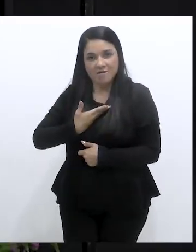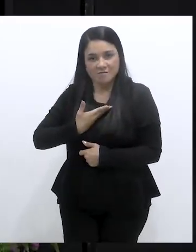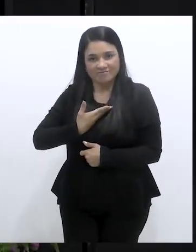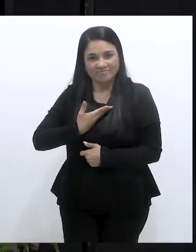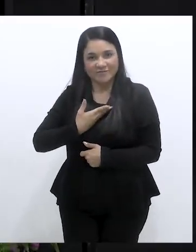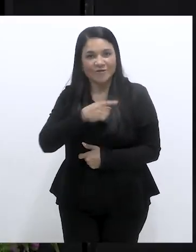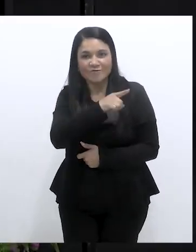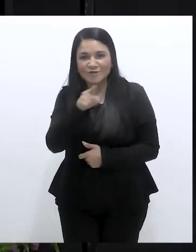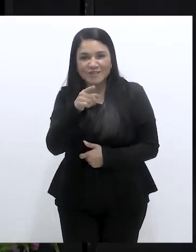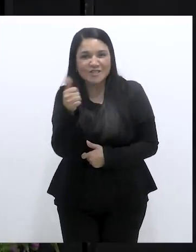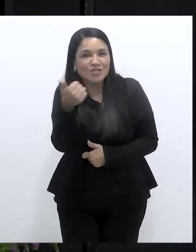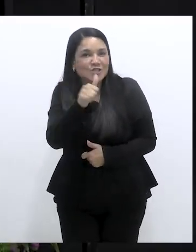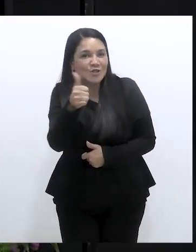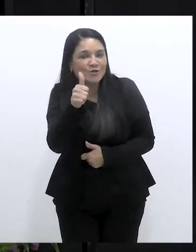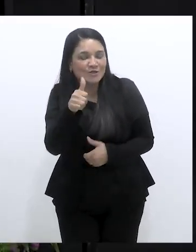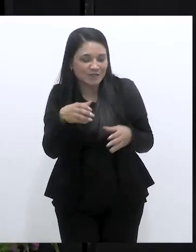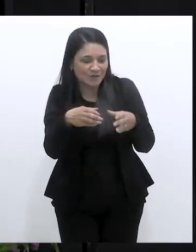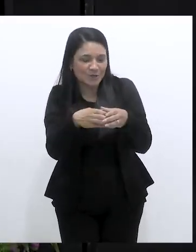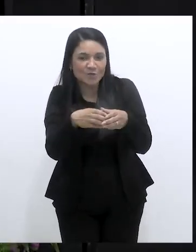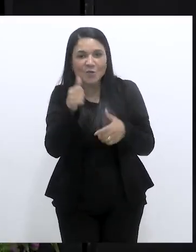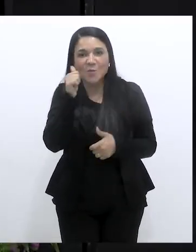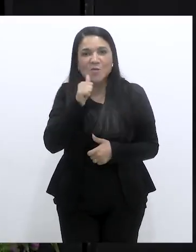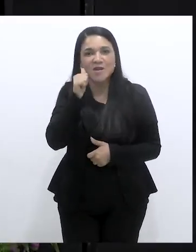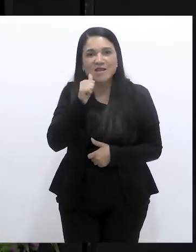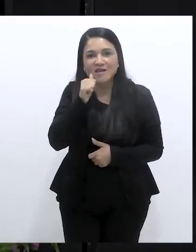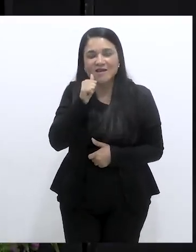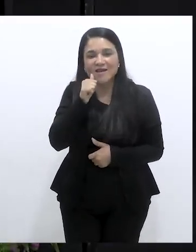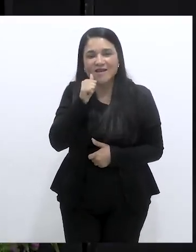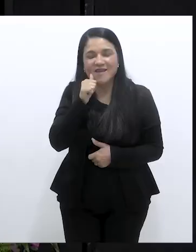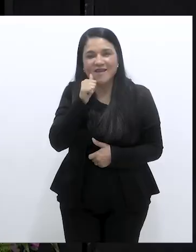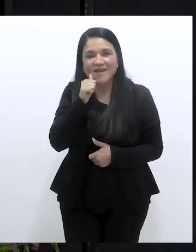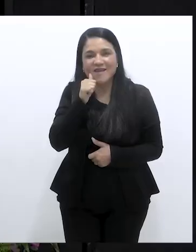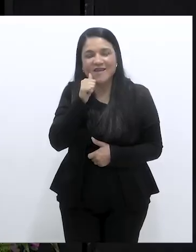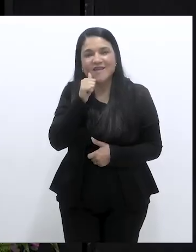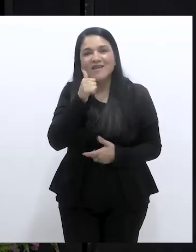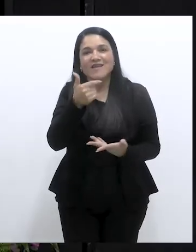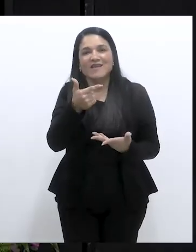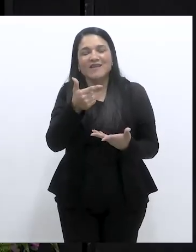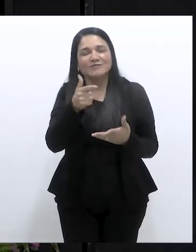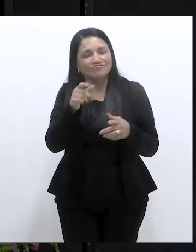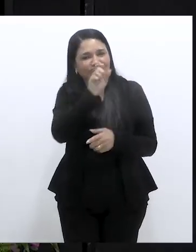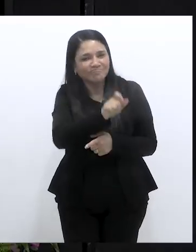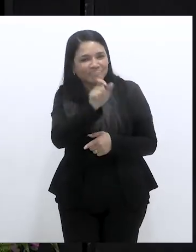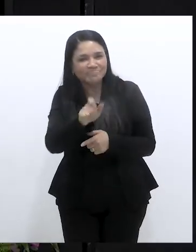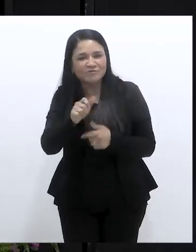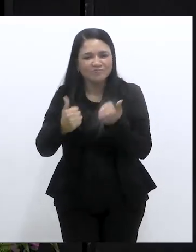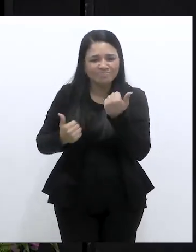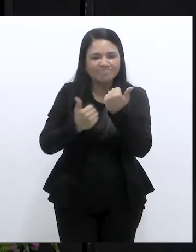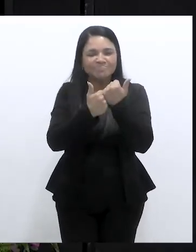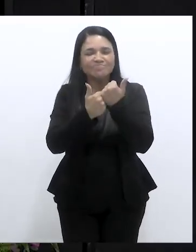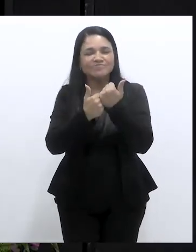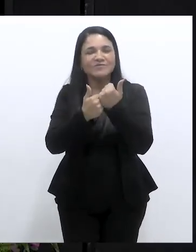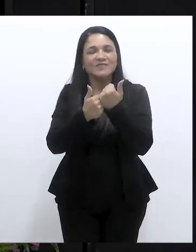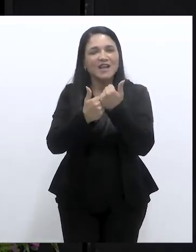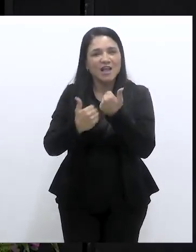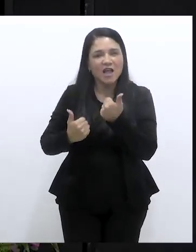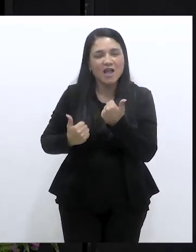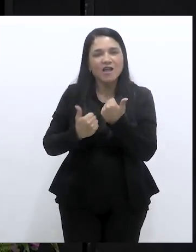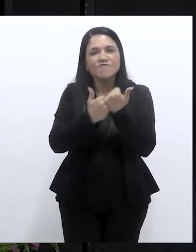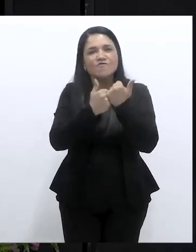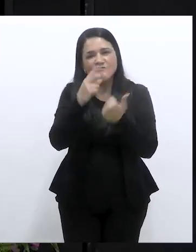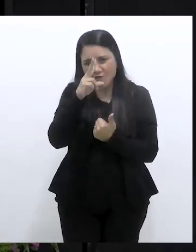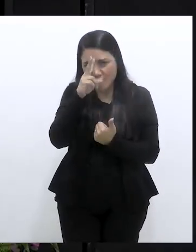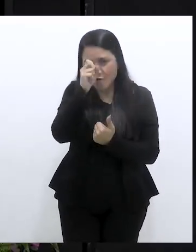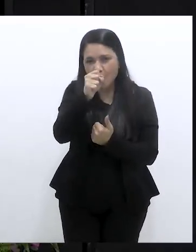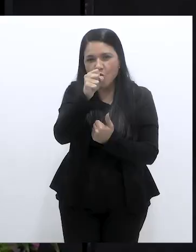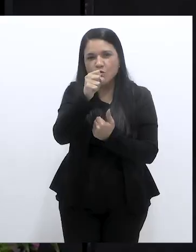amada pela sua amiga. Vocês 11, quer dizer, né? 11 mulheres que É. historicamente estão juntas, se apoiando,